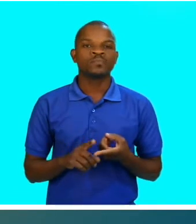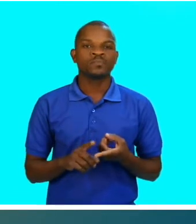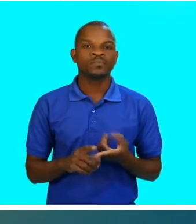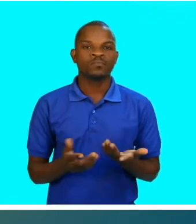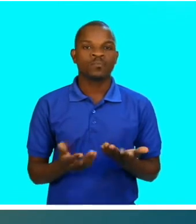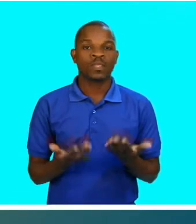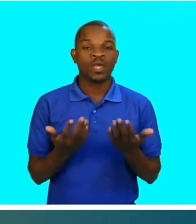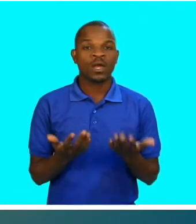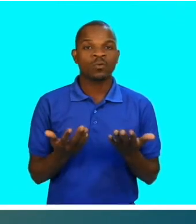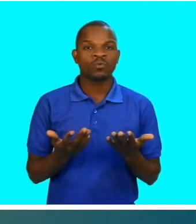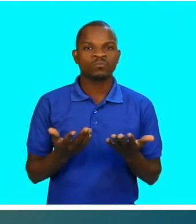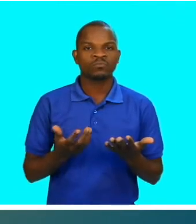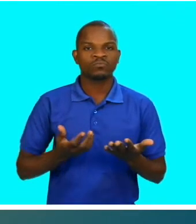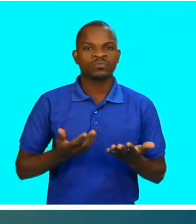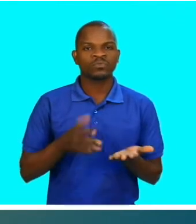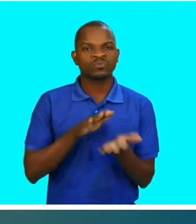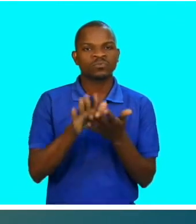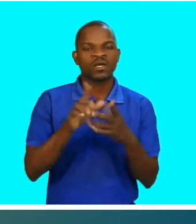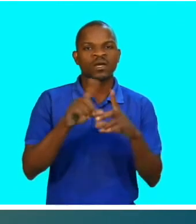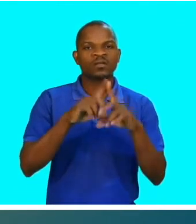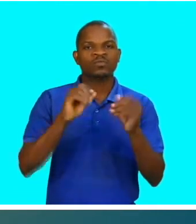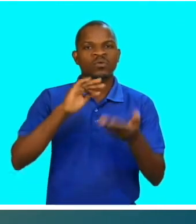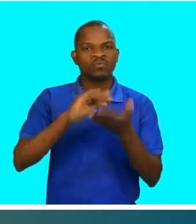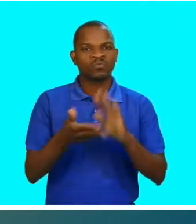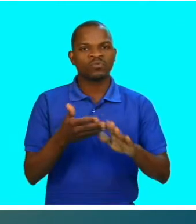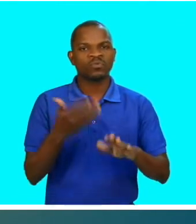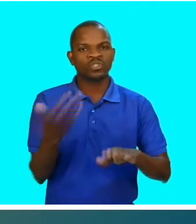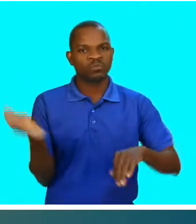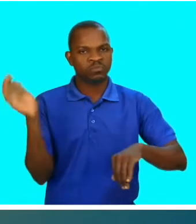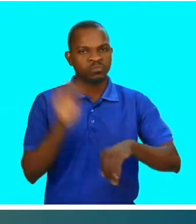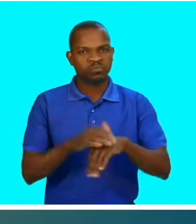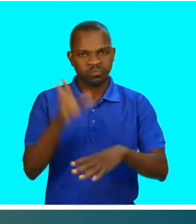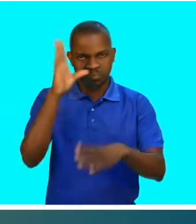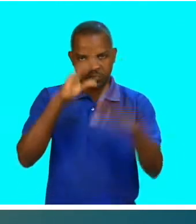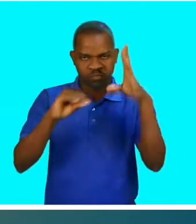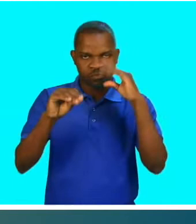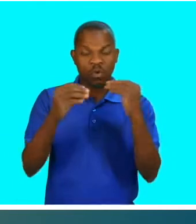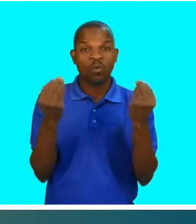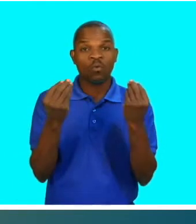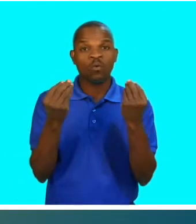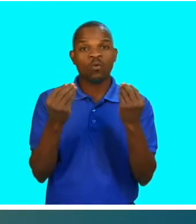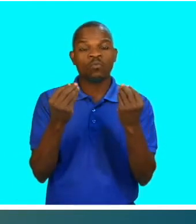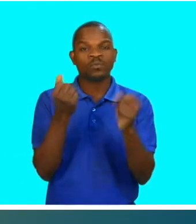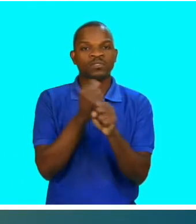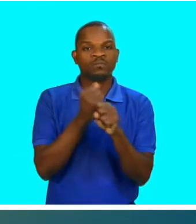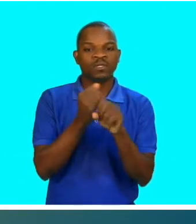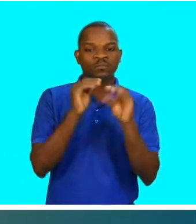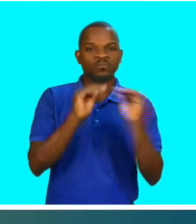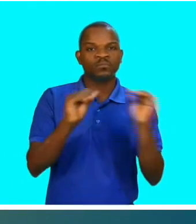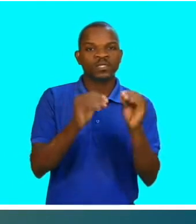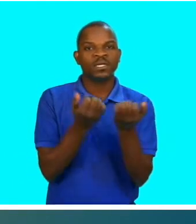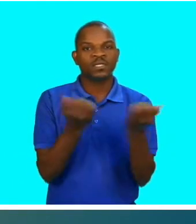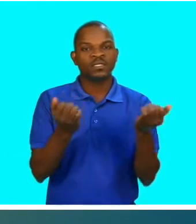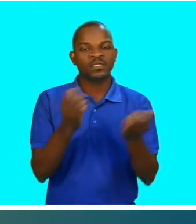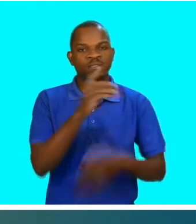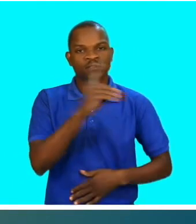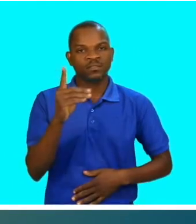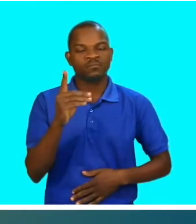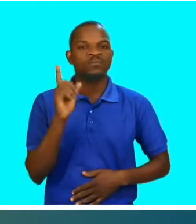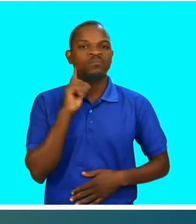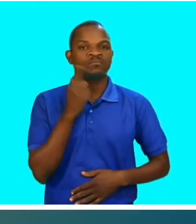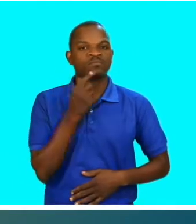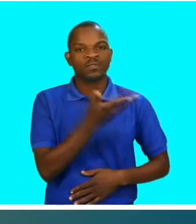neste caso, estou falando dos professores, estão balizados como lidar com crianças com necessidade educativa especial? Sim, os